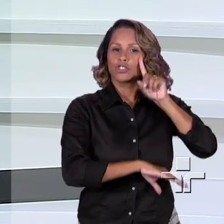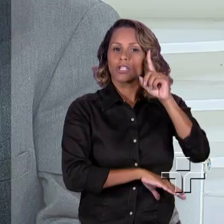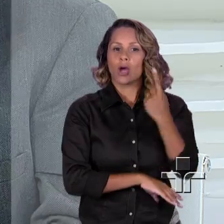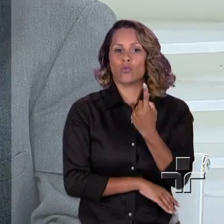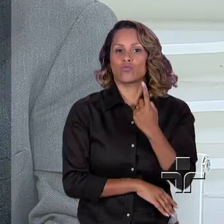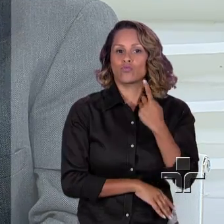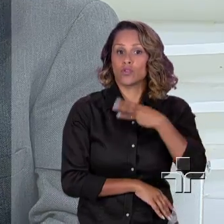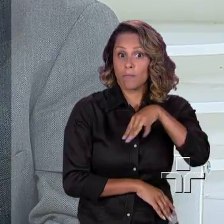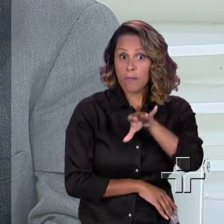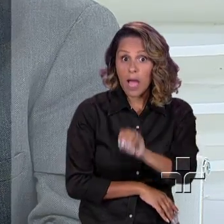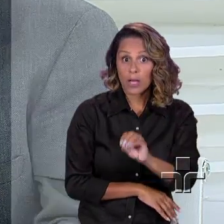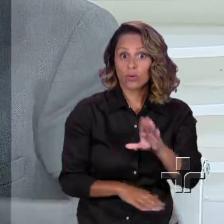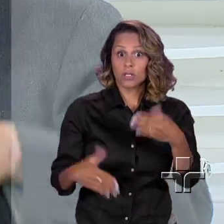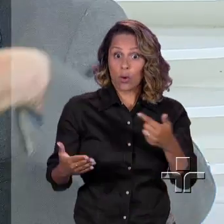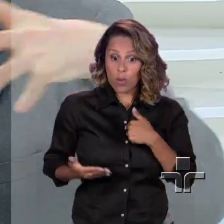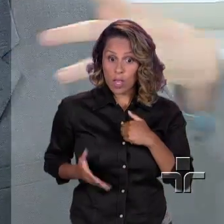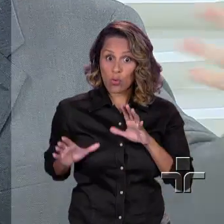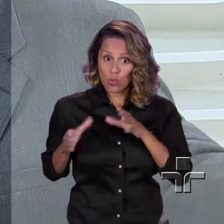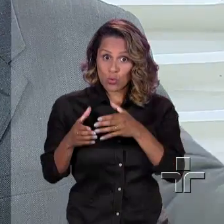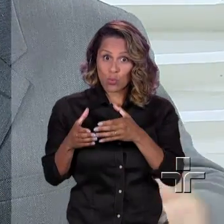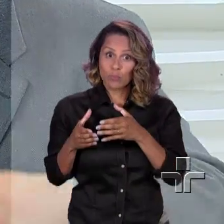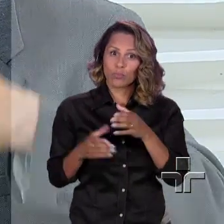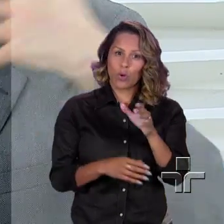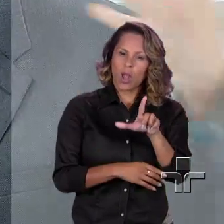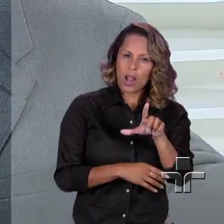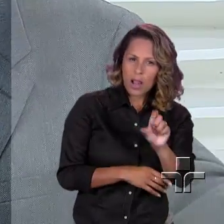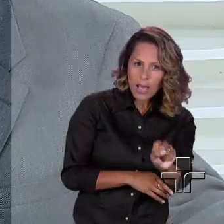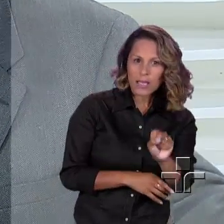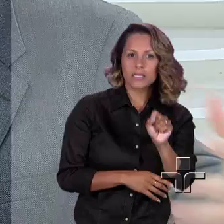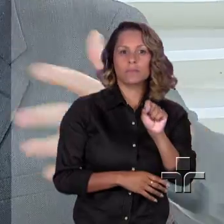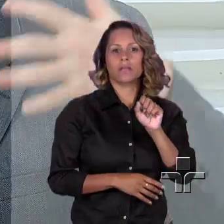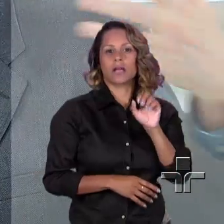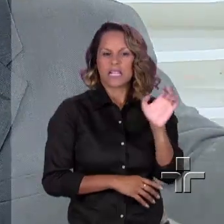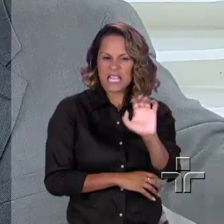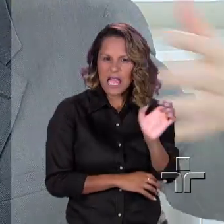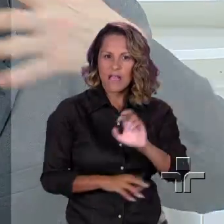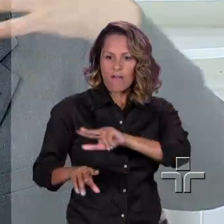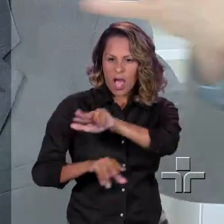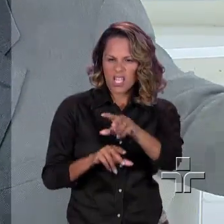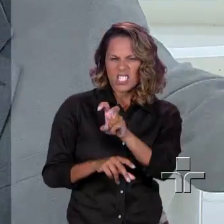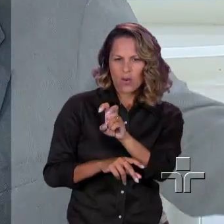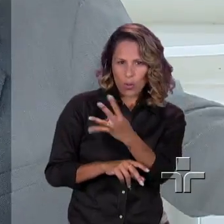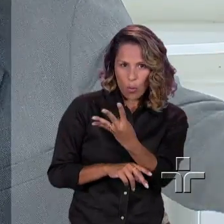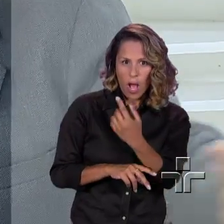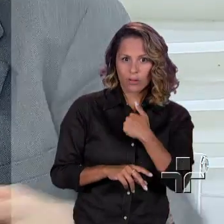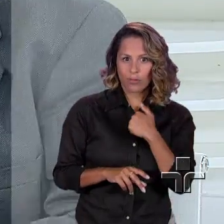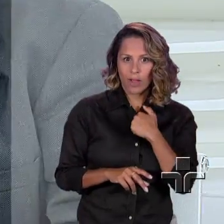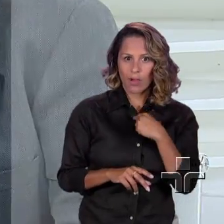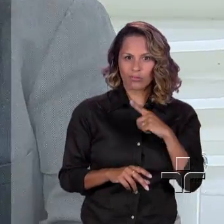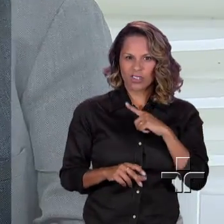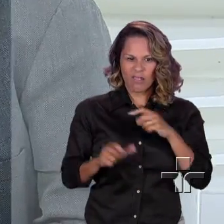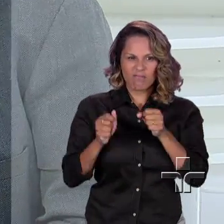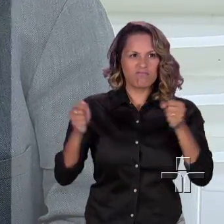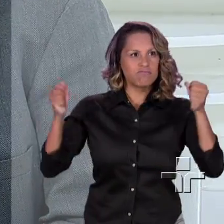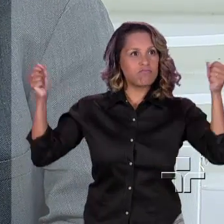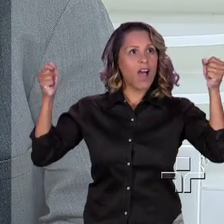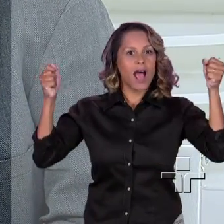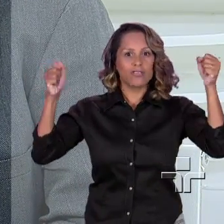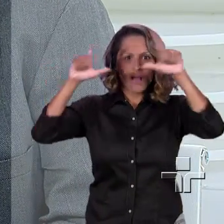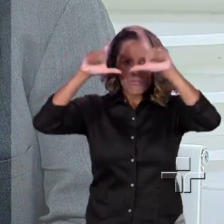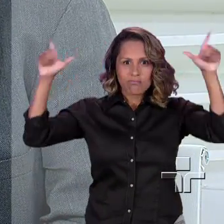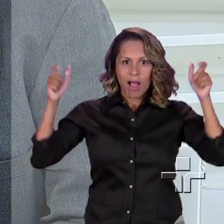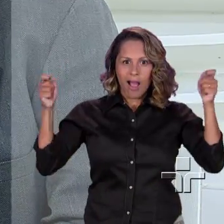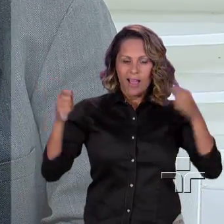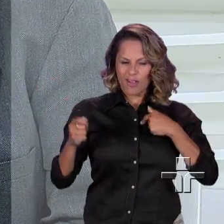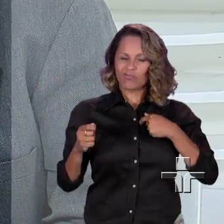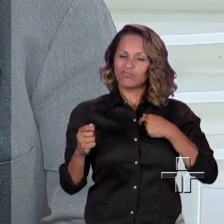lésbicos e gays levamos uma grande faixa, que eu tenho a honra de dizer que eu pintei essa faixa de não sei quantos metros, contra a